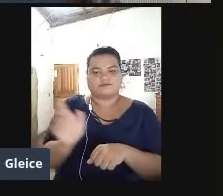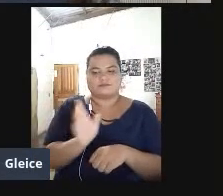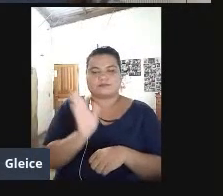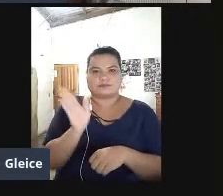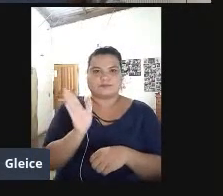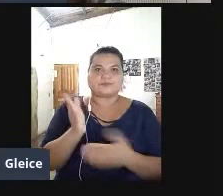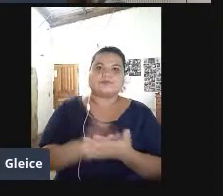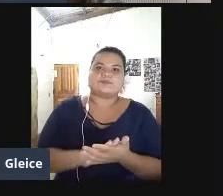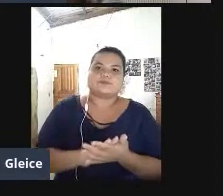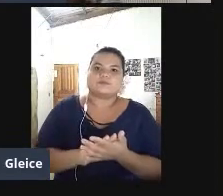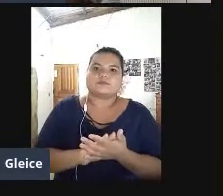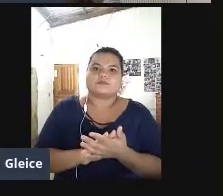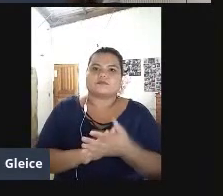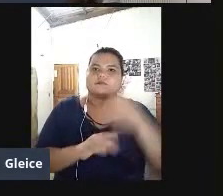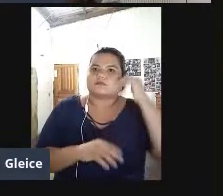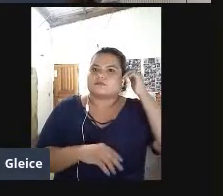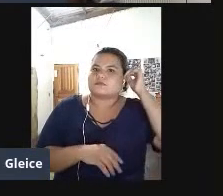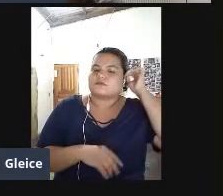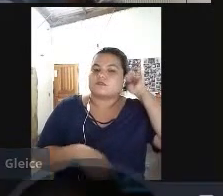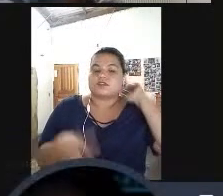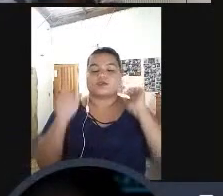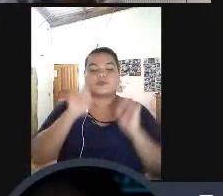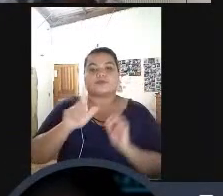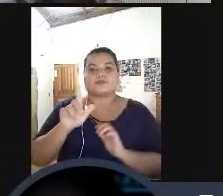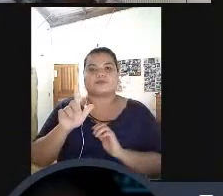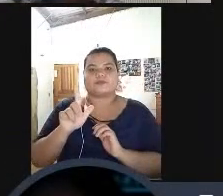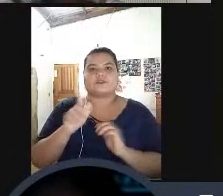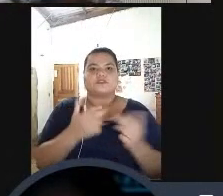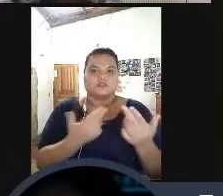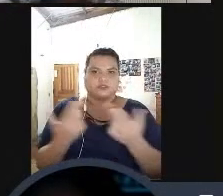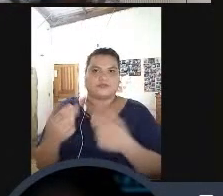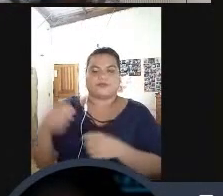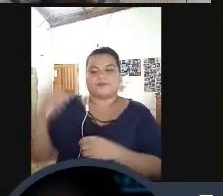prática, onde a gente conseguia fazer o mesmo manejo.